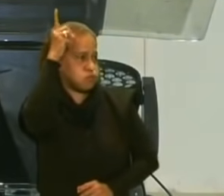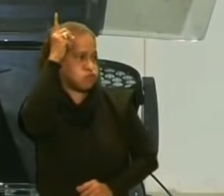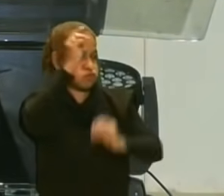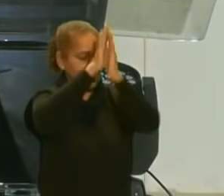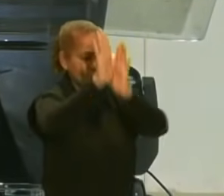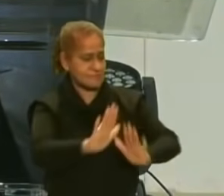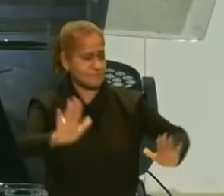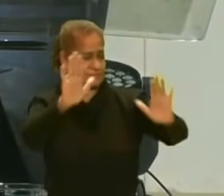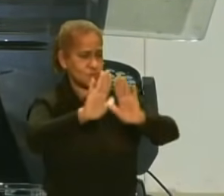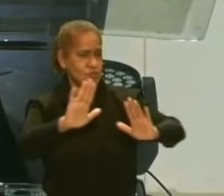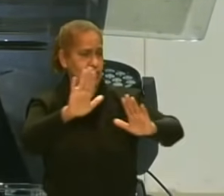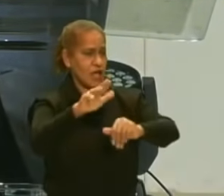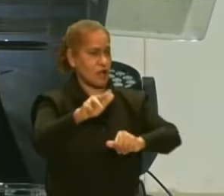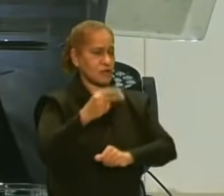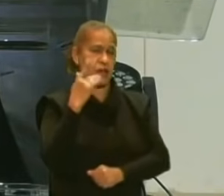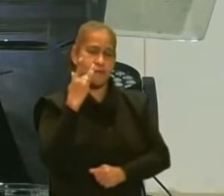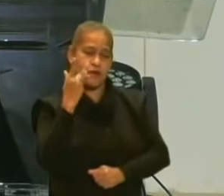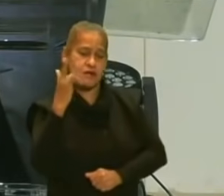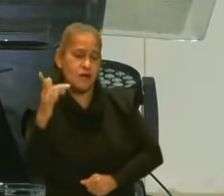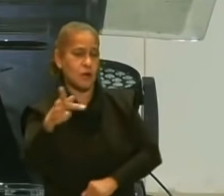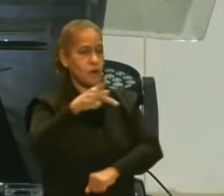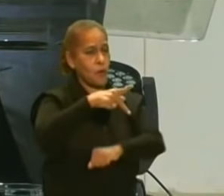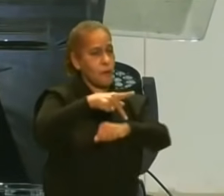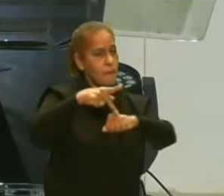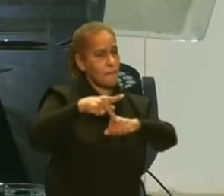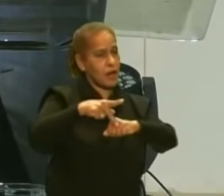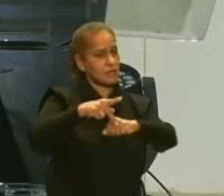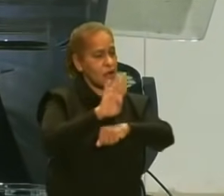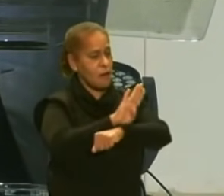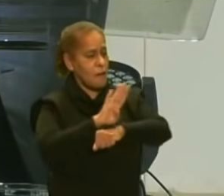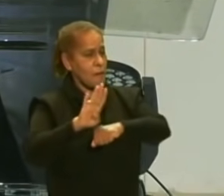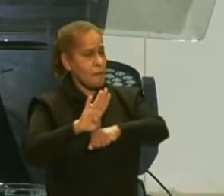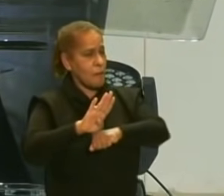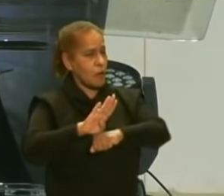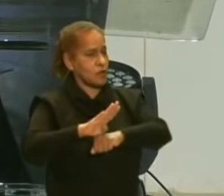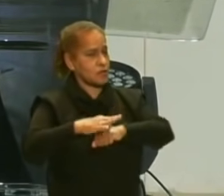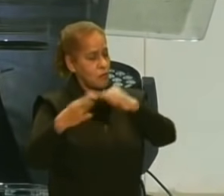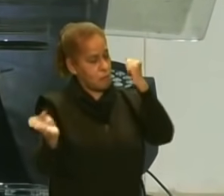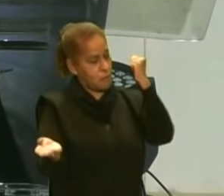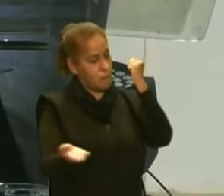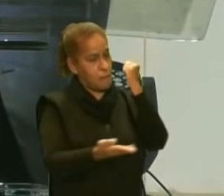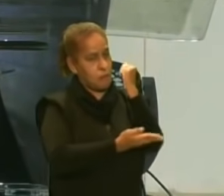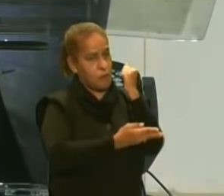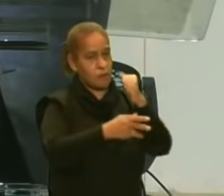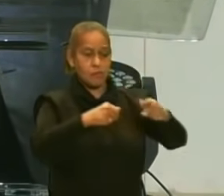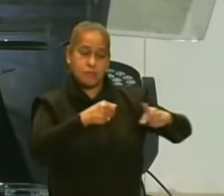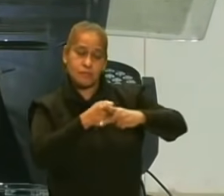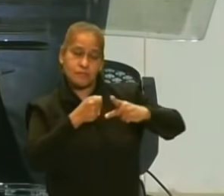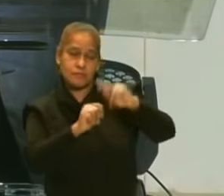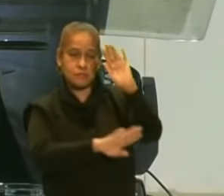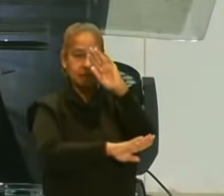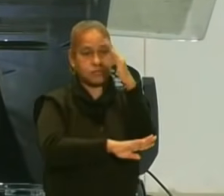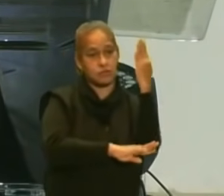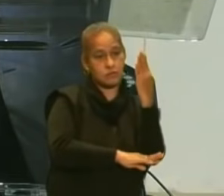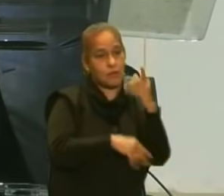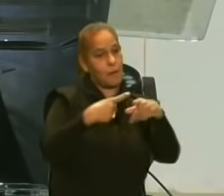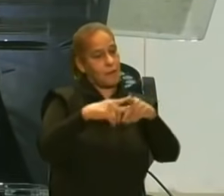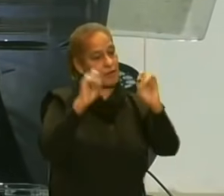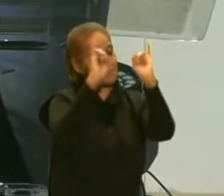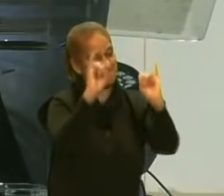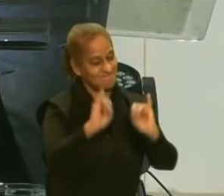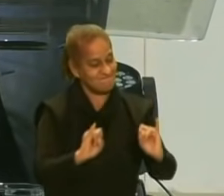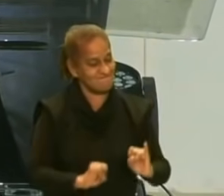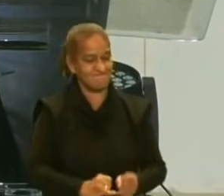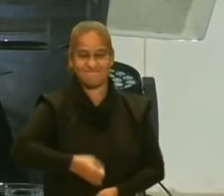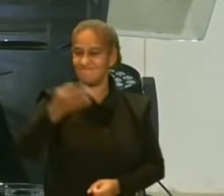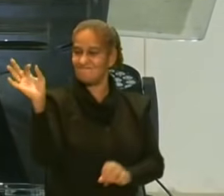ouro, prata, bronze, pedra e madeira, ídolos que não podem ver, nem ouvir, nem andar. E